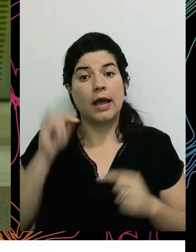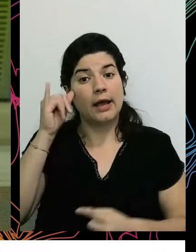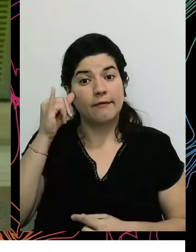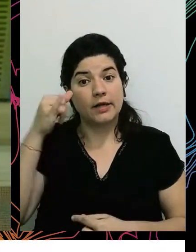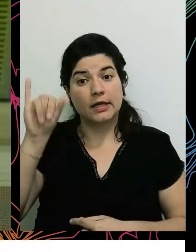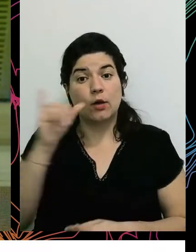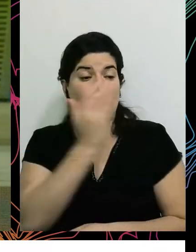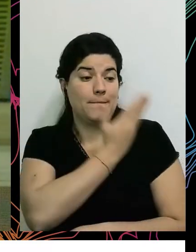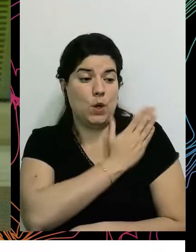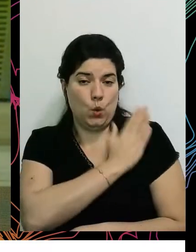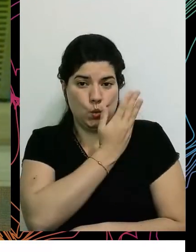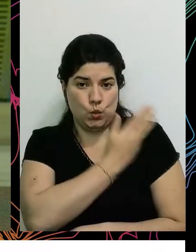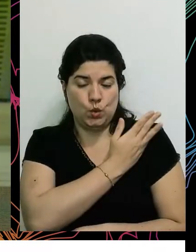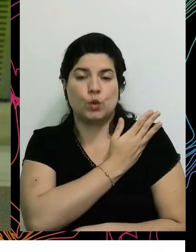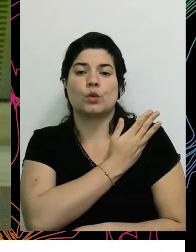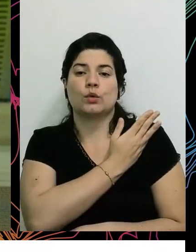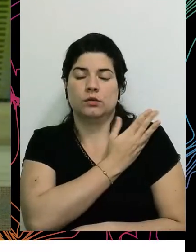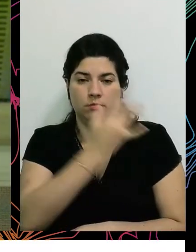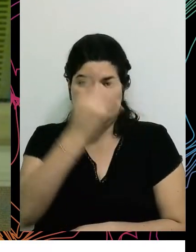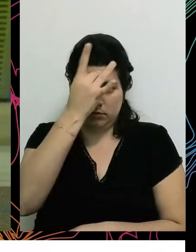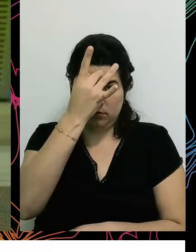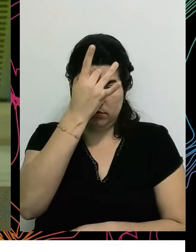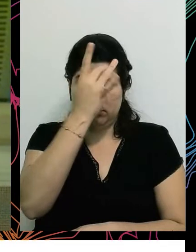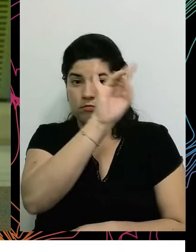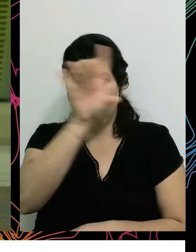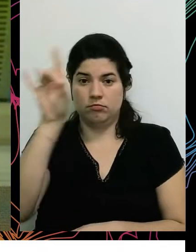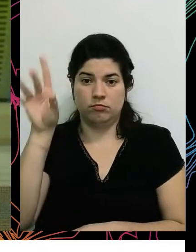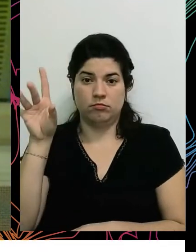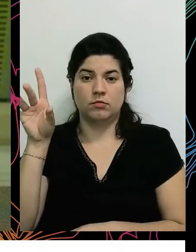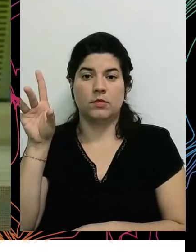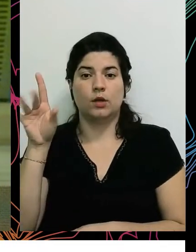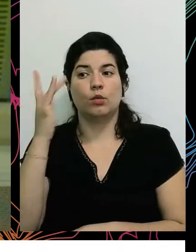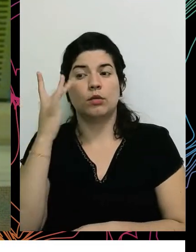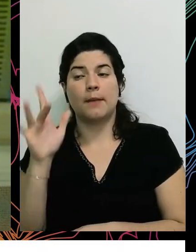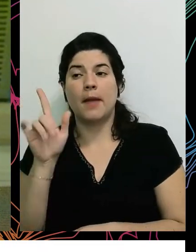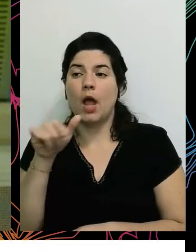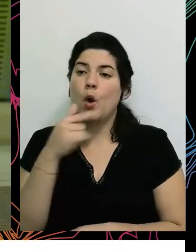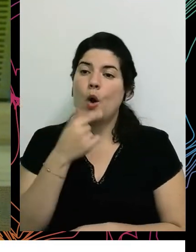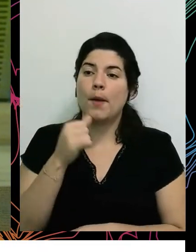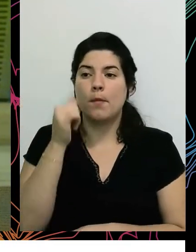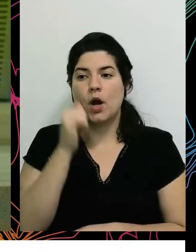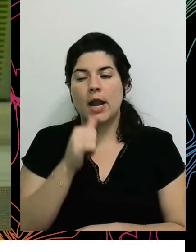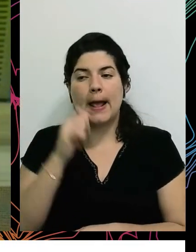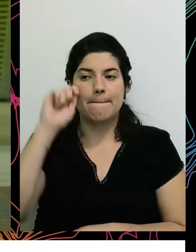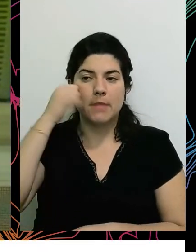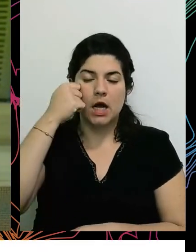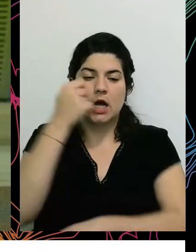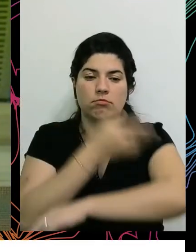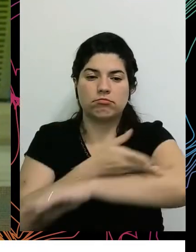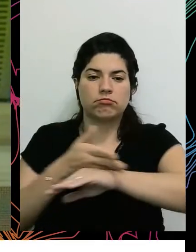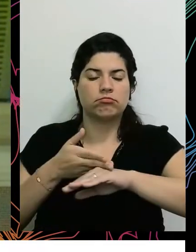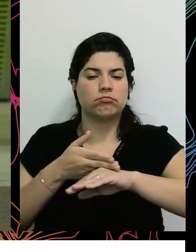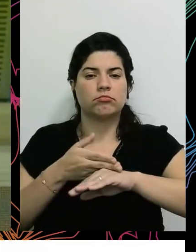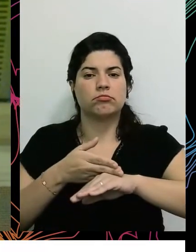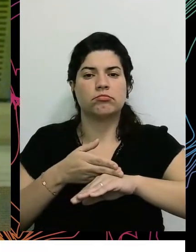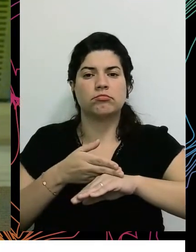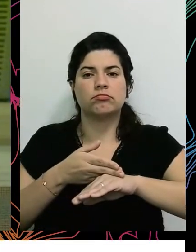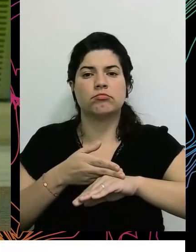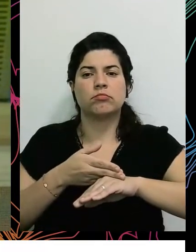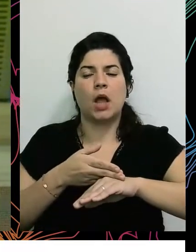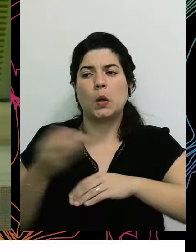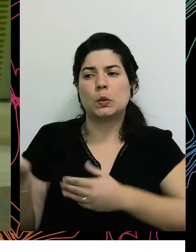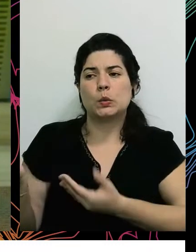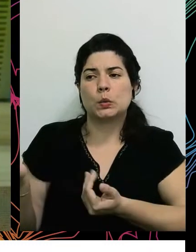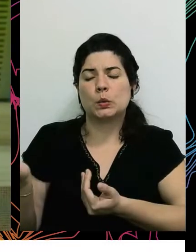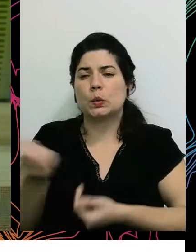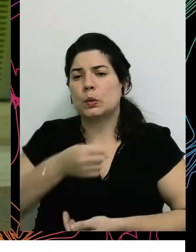preconceito inconsciente, não? So, não sabemos se são homens, mulheres, brancos, pretos, novos, velhos,